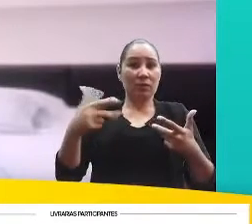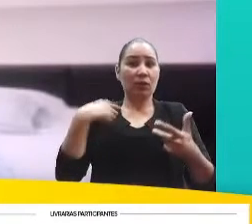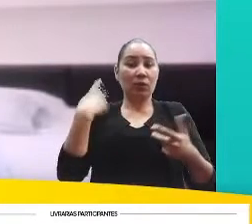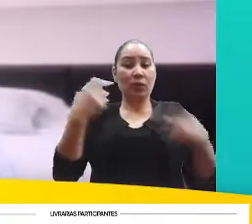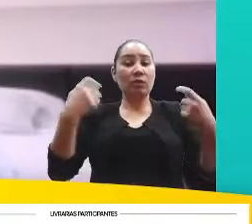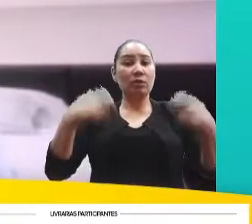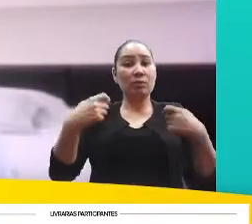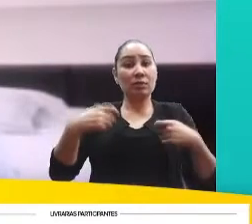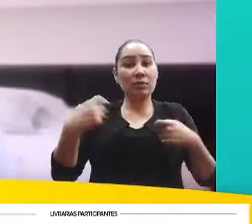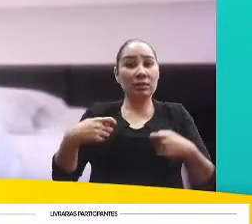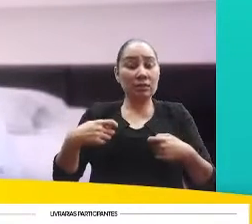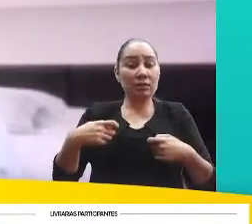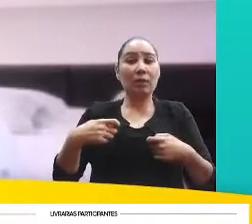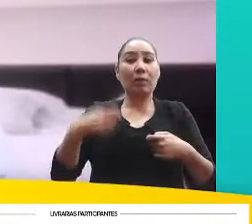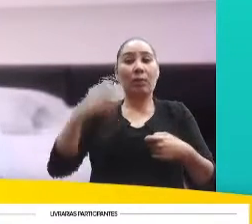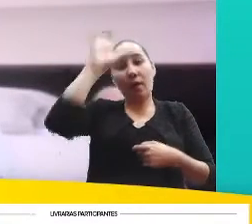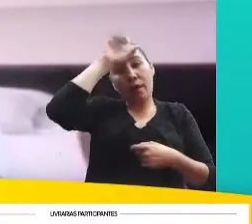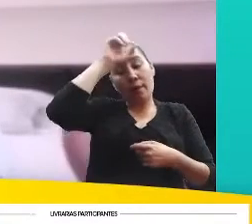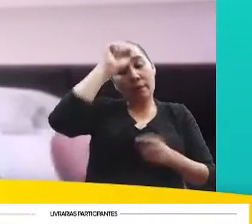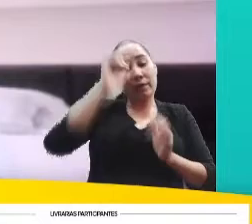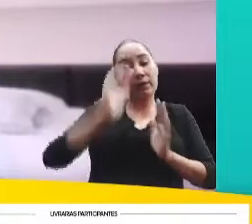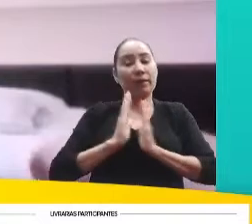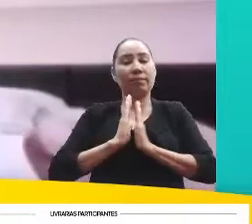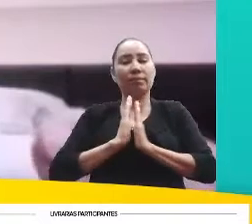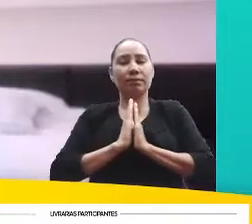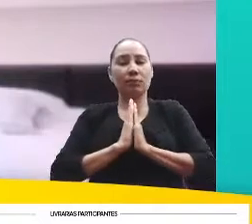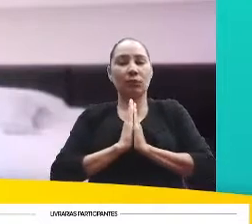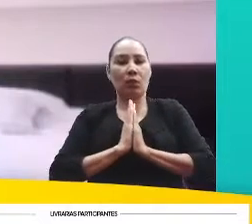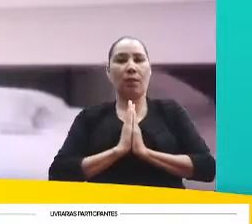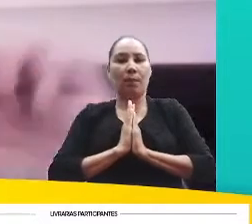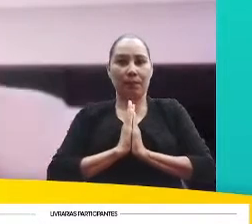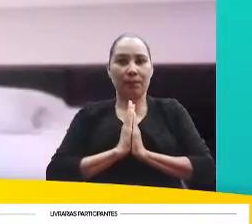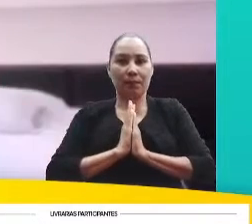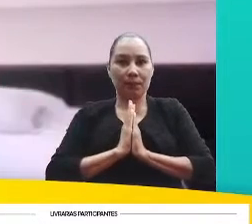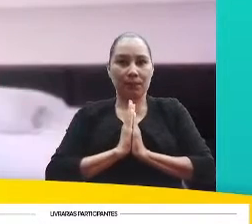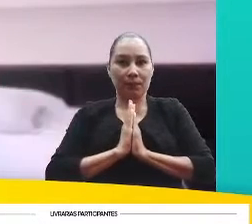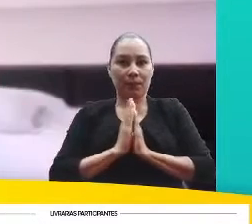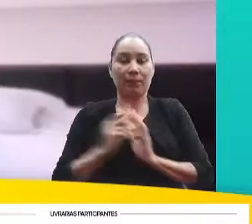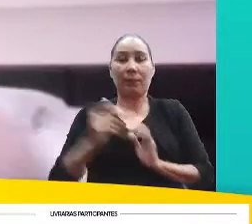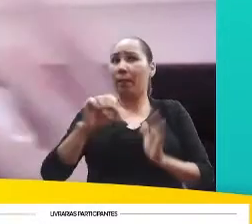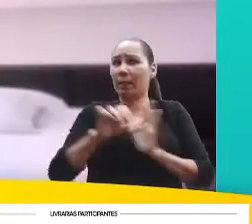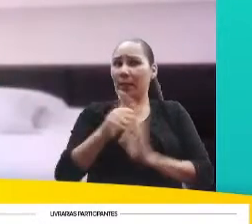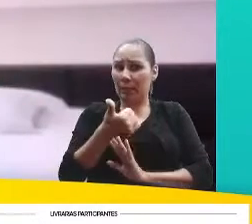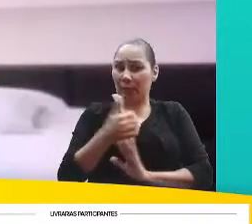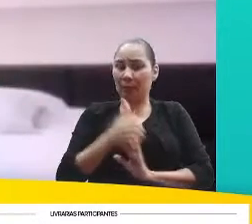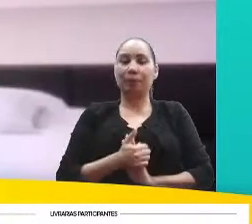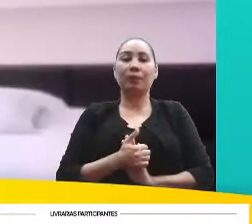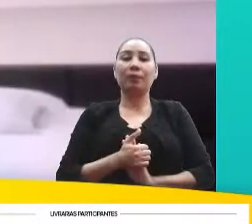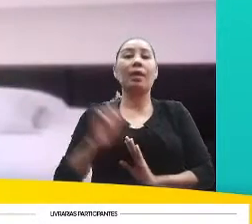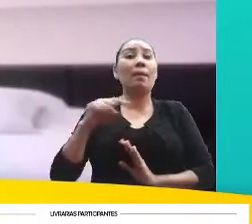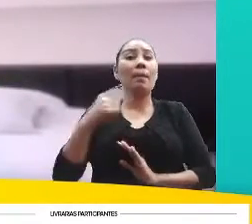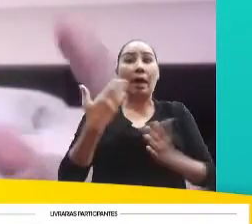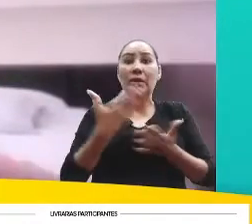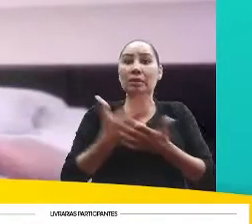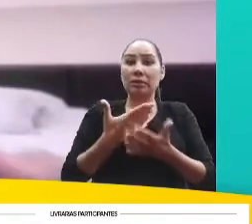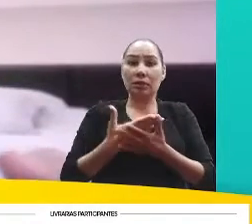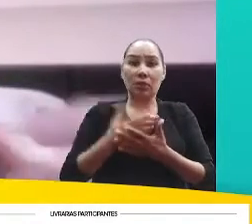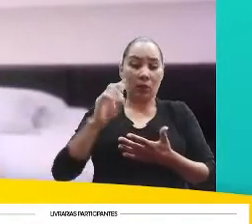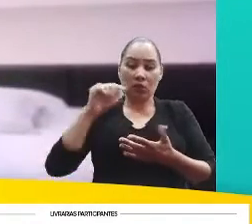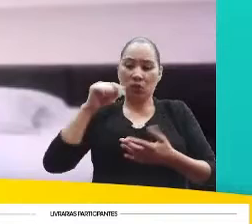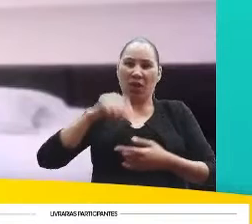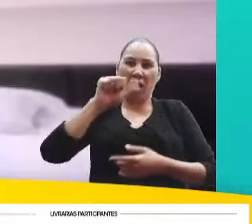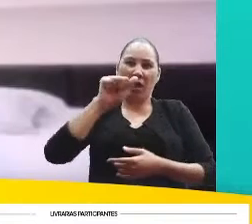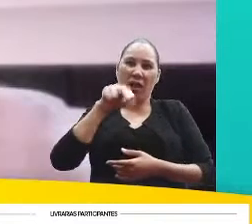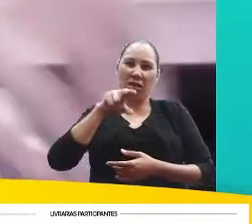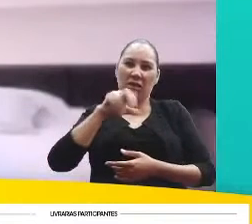precisando de uma base para poder começar o seu erguimento, é a oração. Mas as aulas não ficam apenas com Aníbal, e ele tem